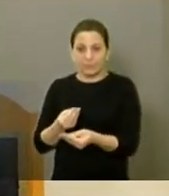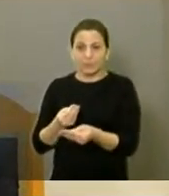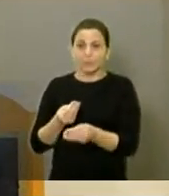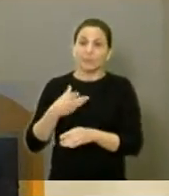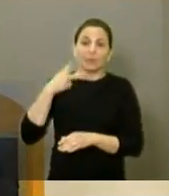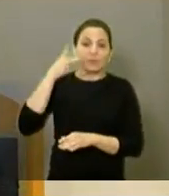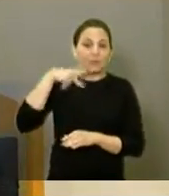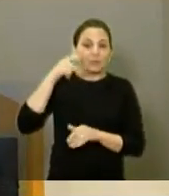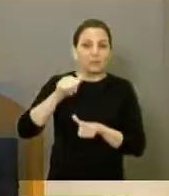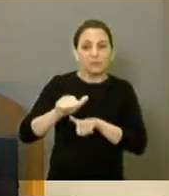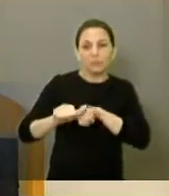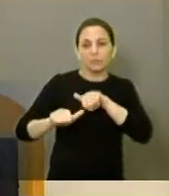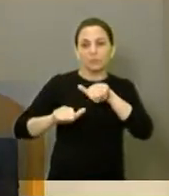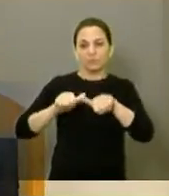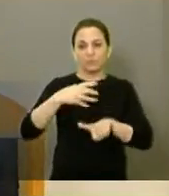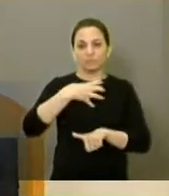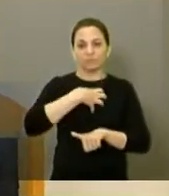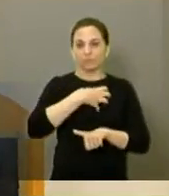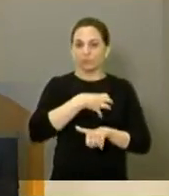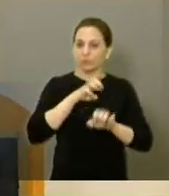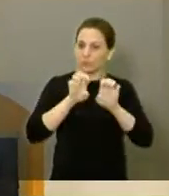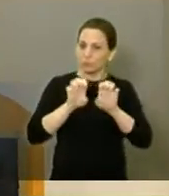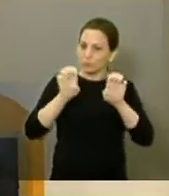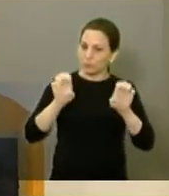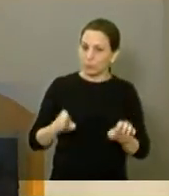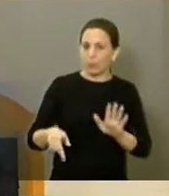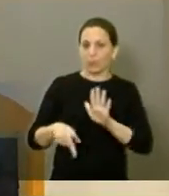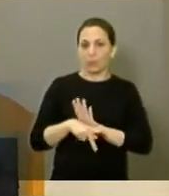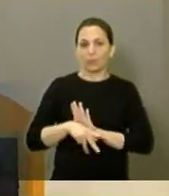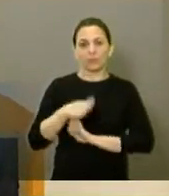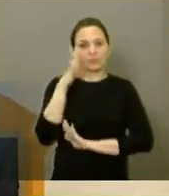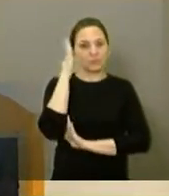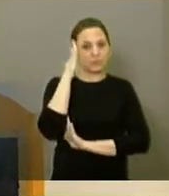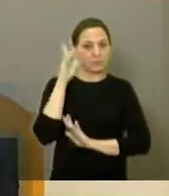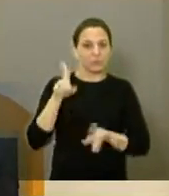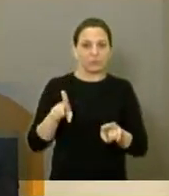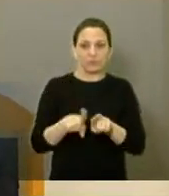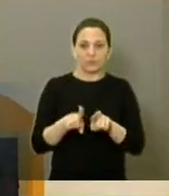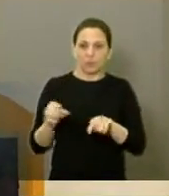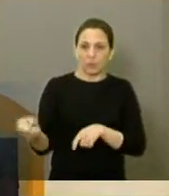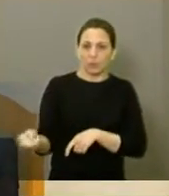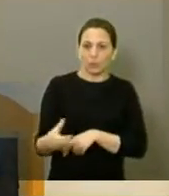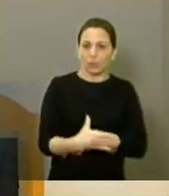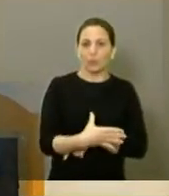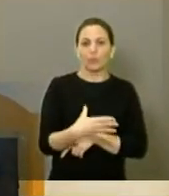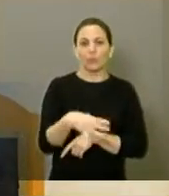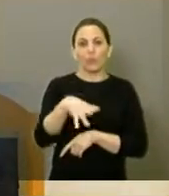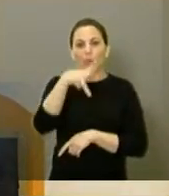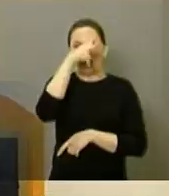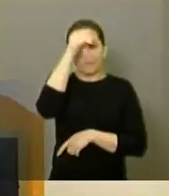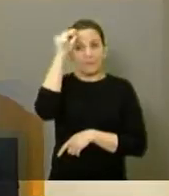que mudar e sabemos também que o novo prefeito